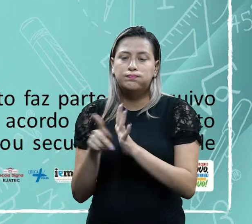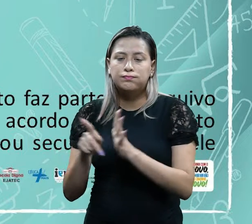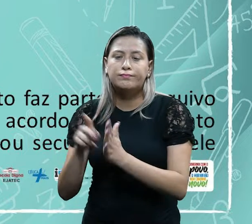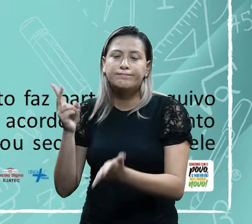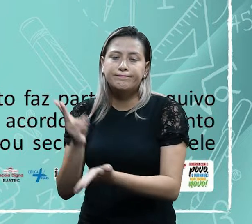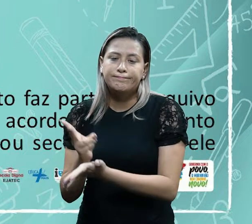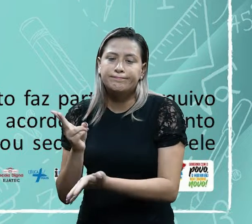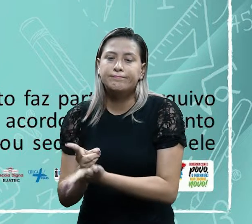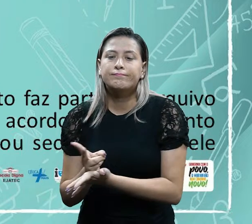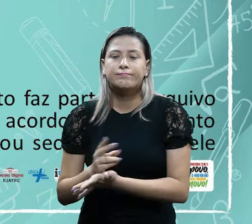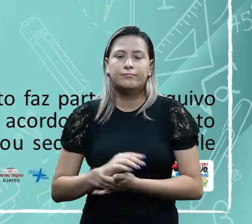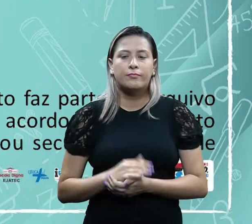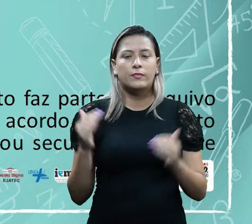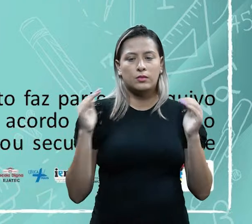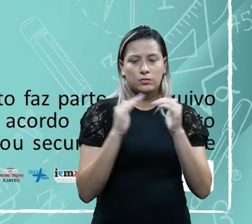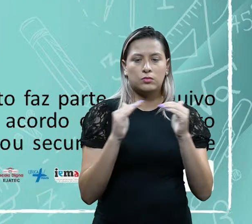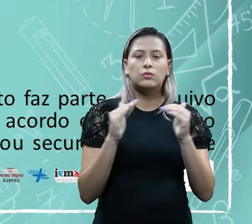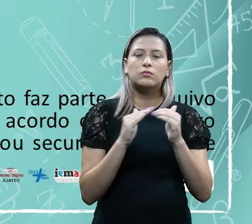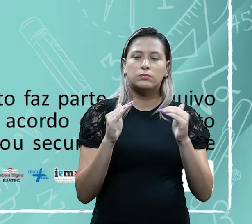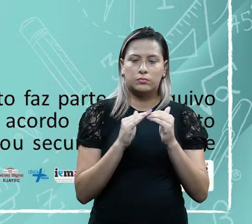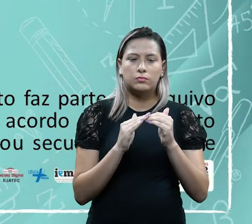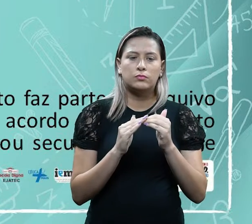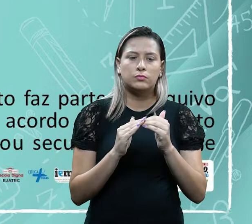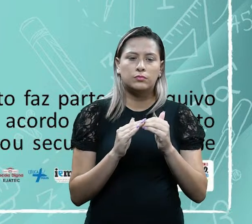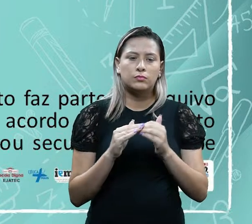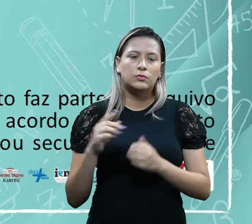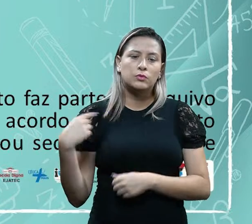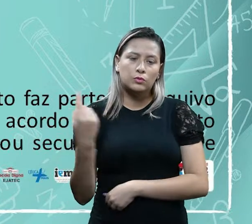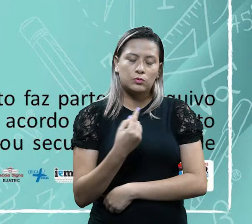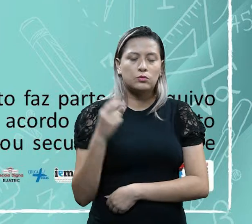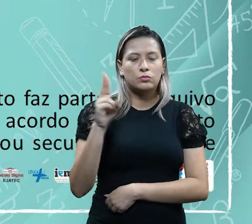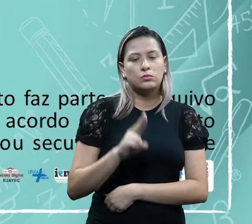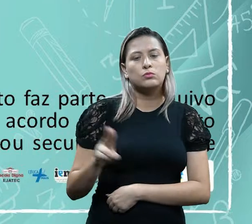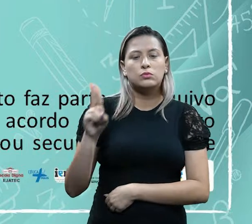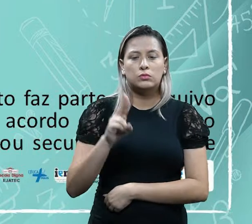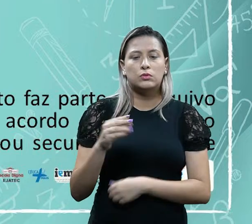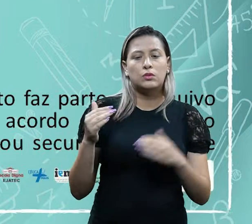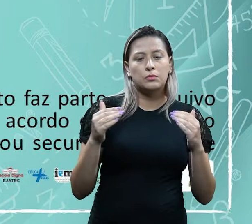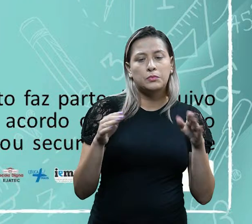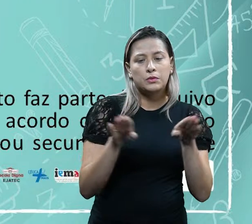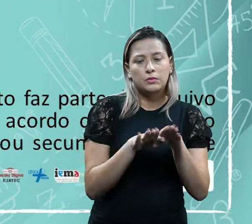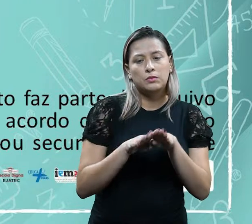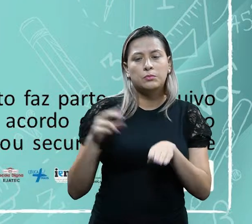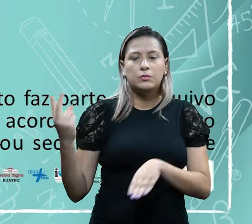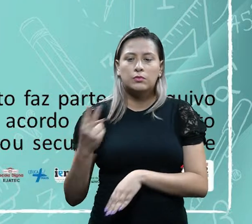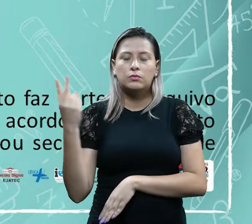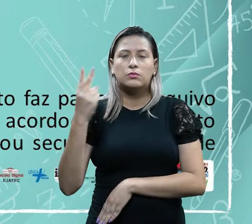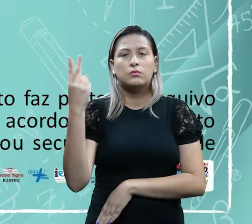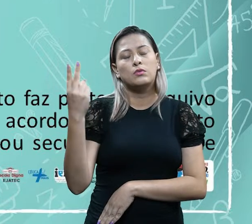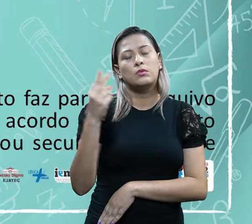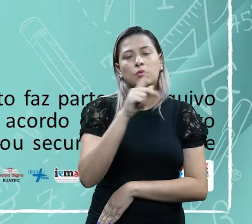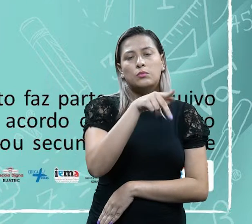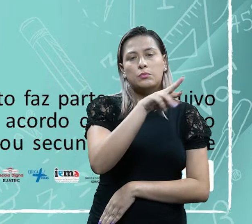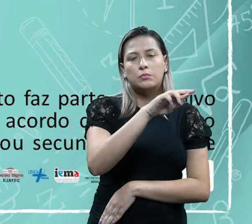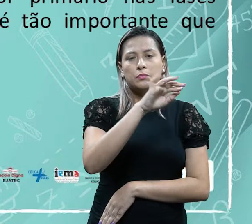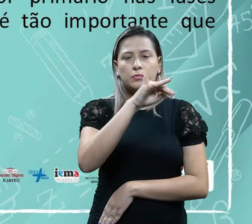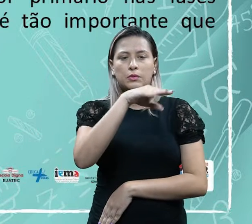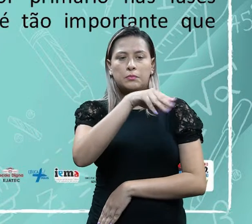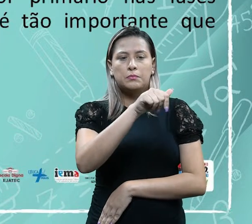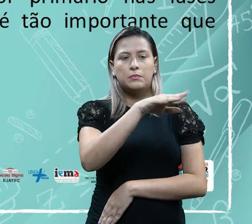de acordo, né, com o quanto nós usamos e de acordo com o valor primário ou secundário que ele